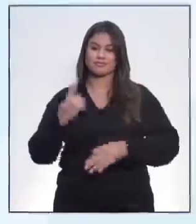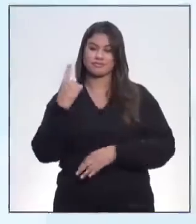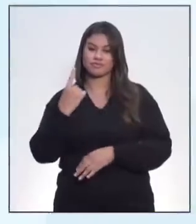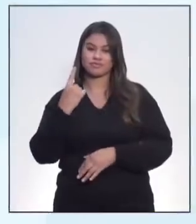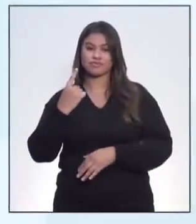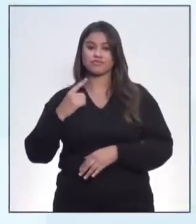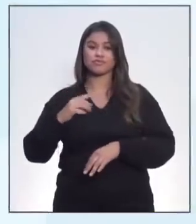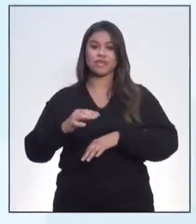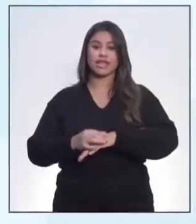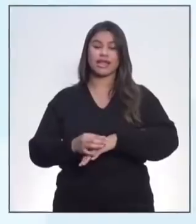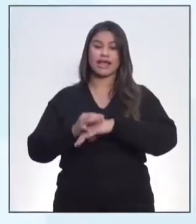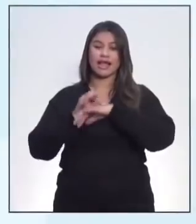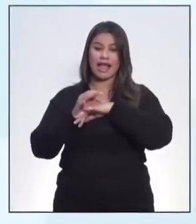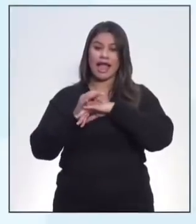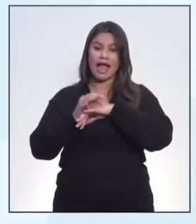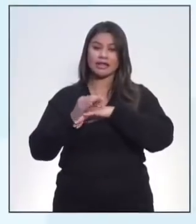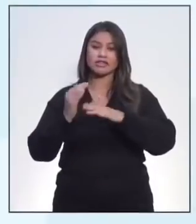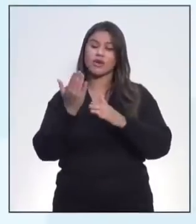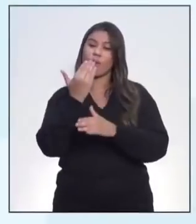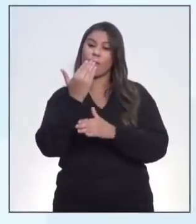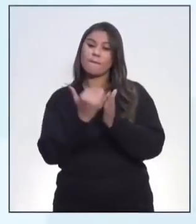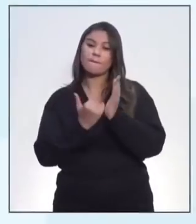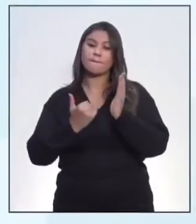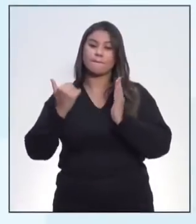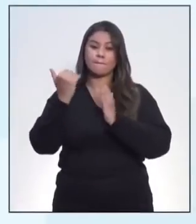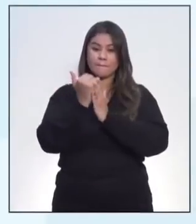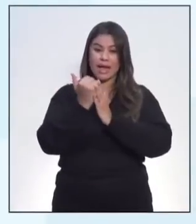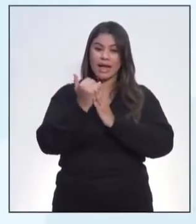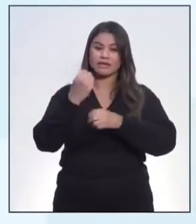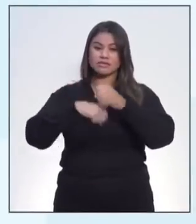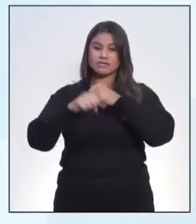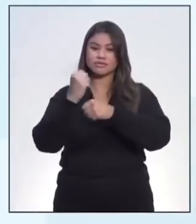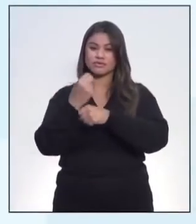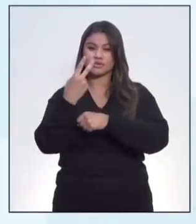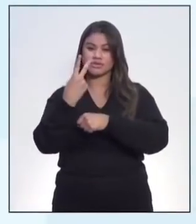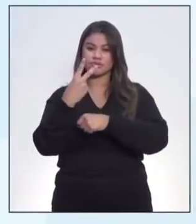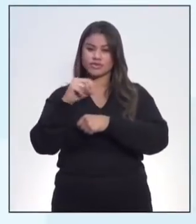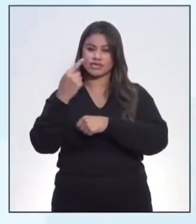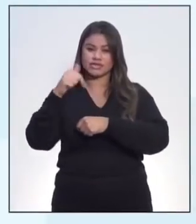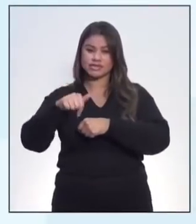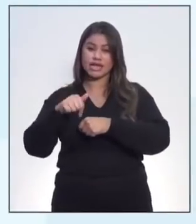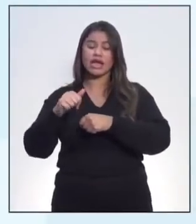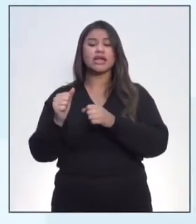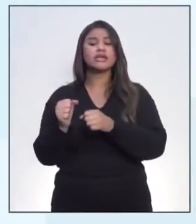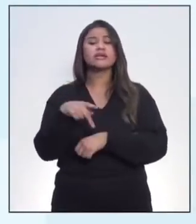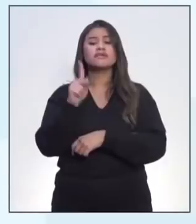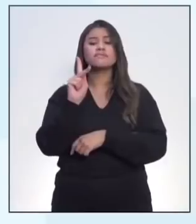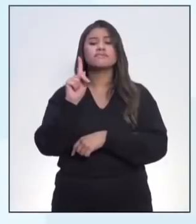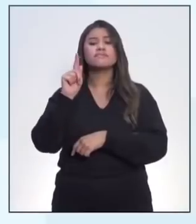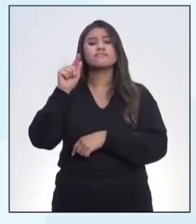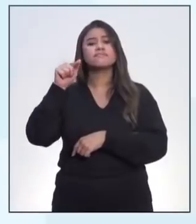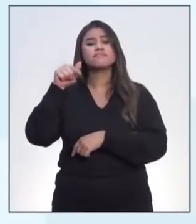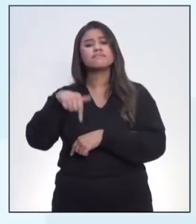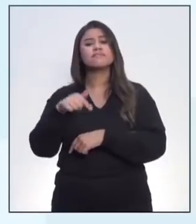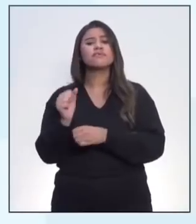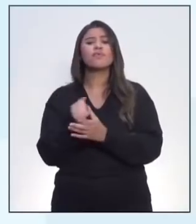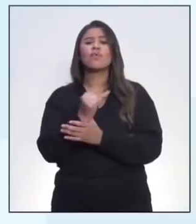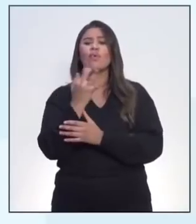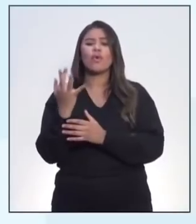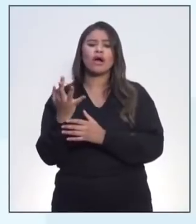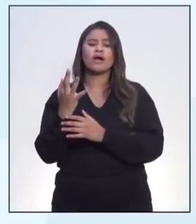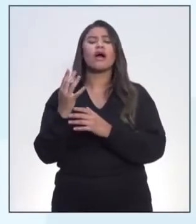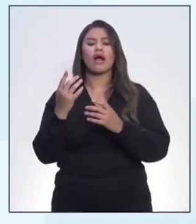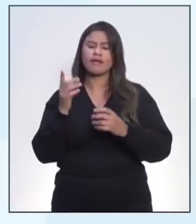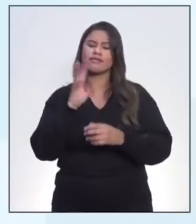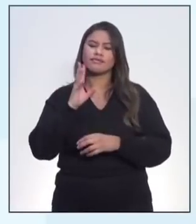em 2017? E quantos quilos por habitante? Um minutinho tá bom, né, Alessandra? Ah, sim, mas é legal deixar a imagem do gráfico